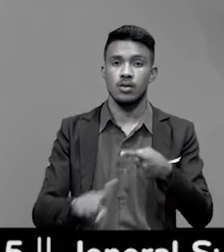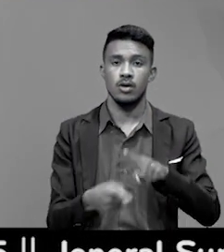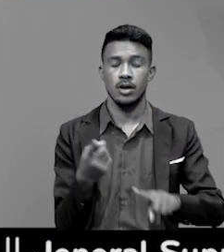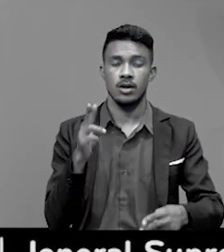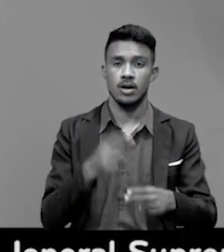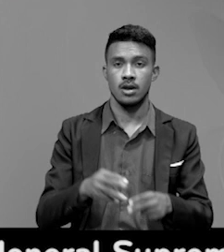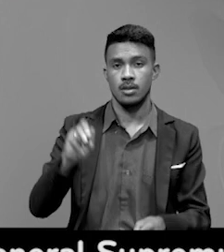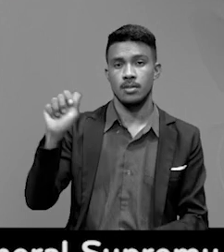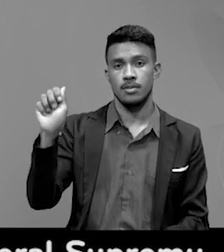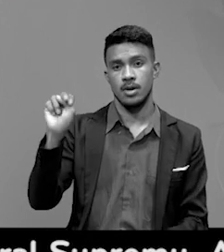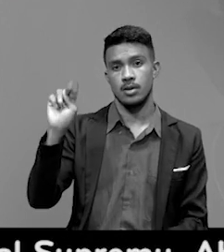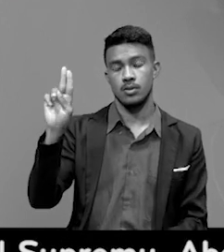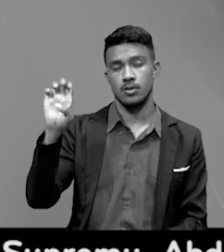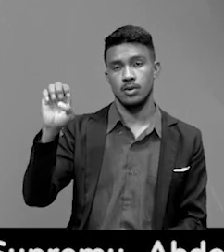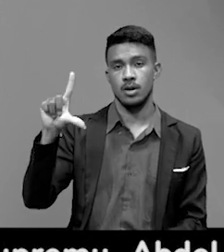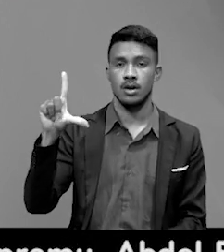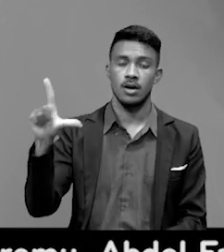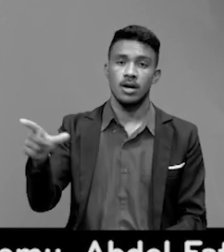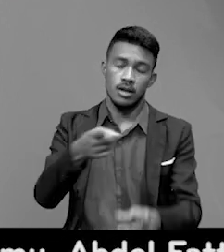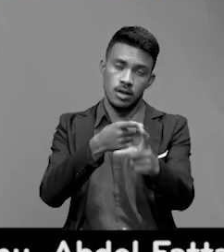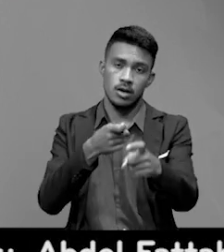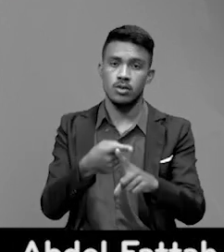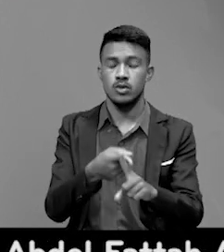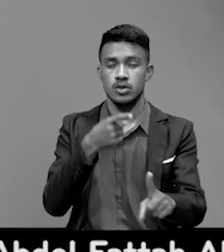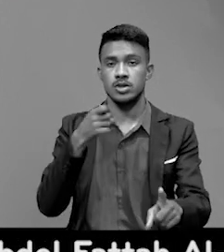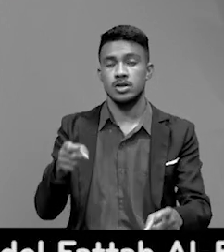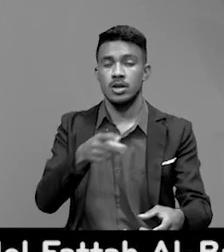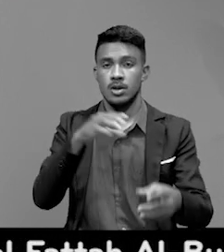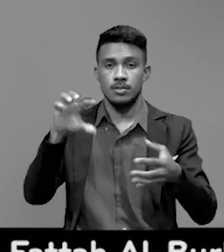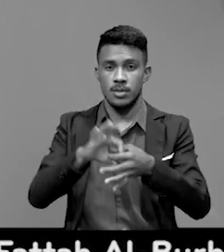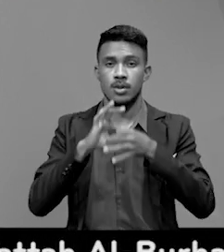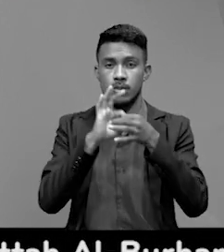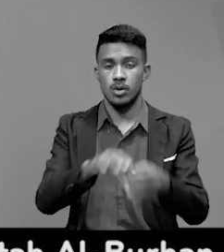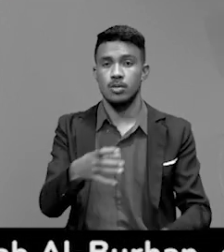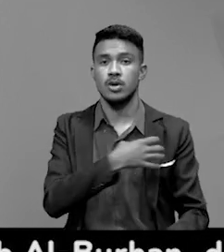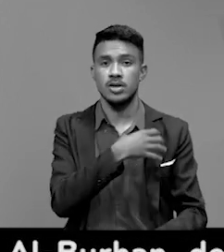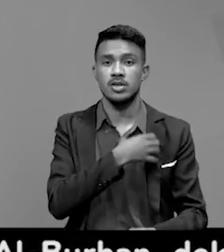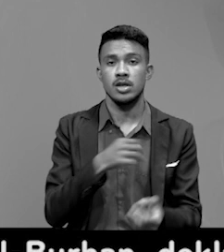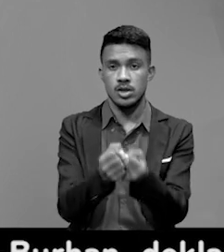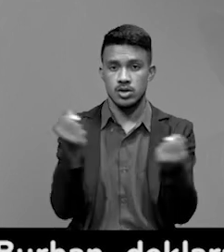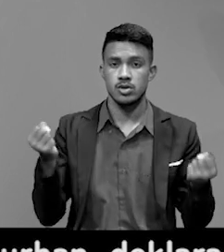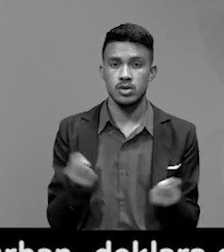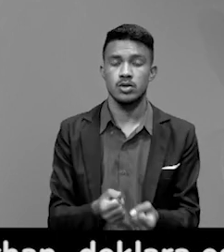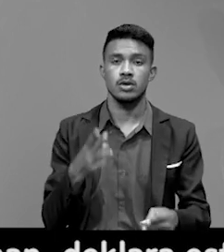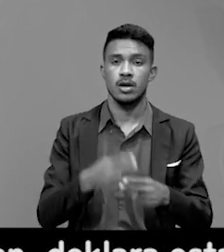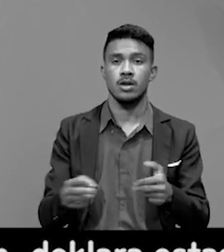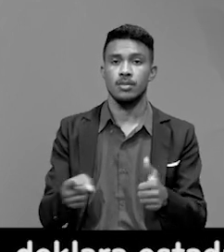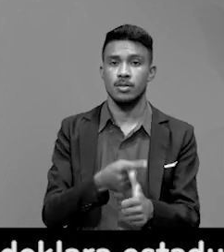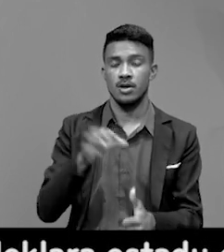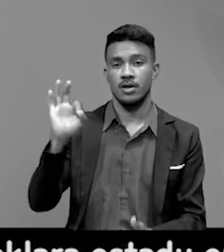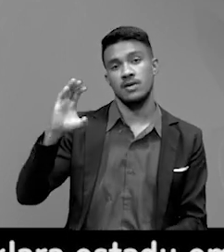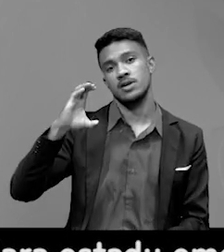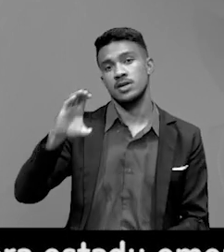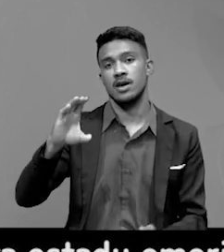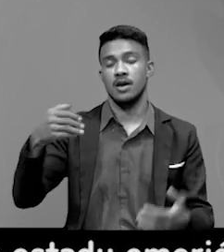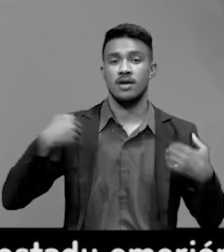Haloron Ida Fula Novembro, deve desconfia tiro Rússia membro oficial Polícia Suku, o inicial FC e a Suku Samalari. Rússia acontecimento,